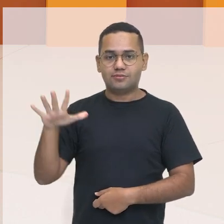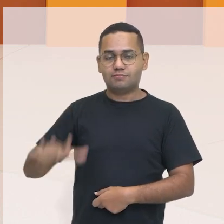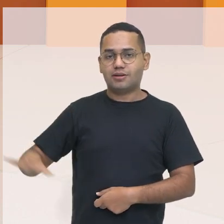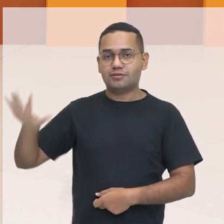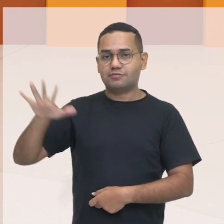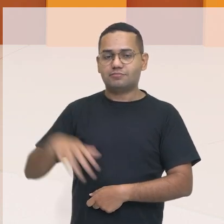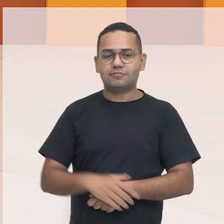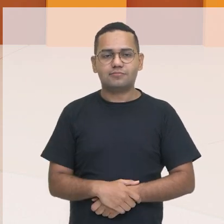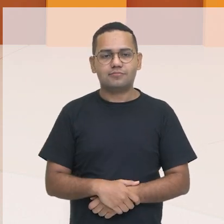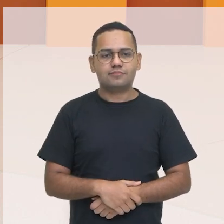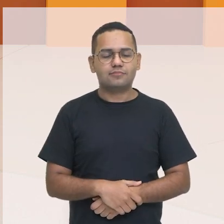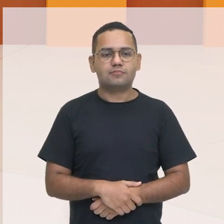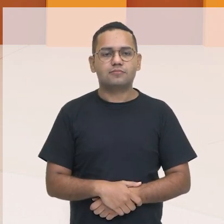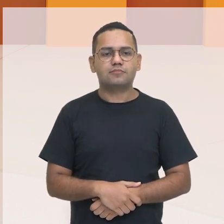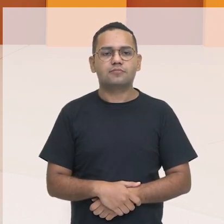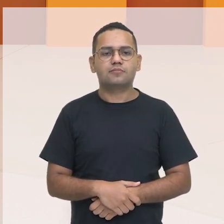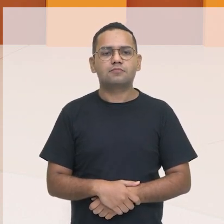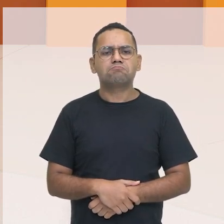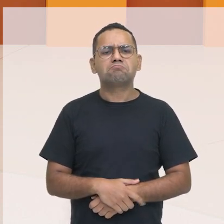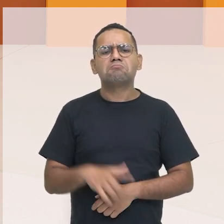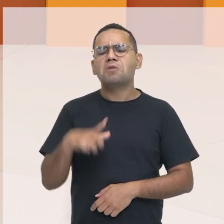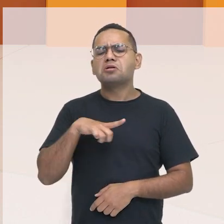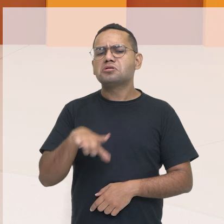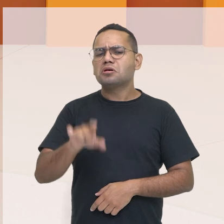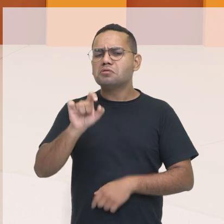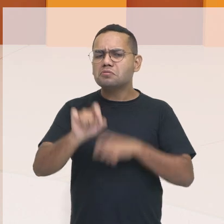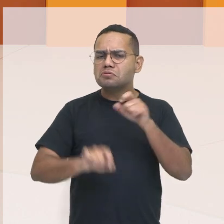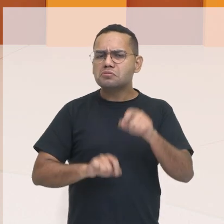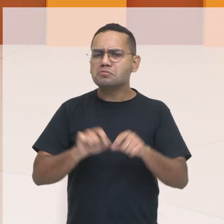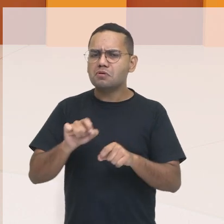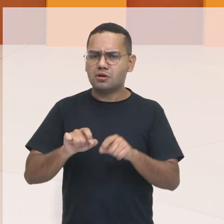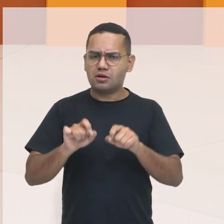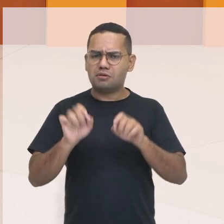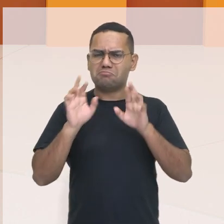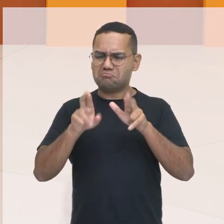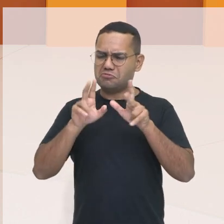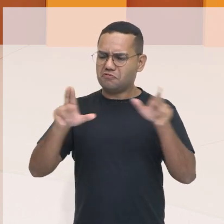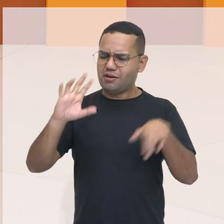né? Envolvendo o quê? A complexidade da vida,